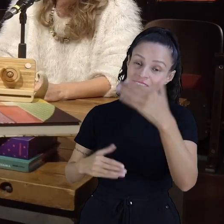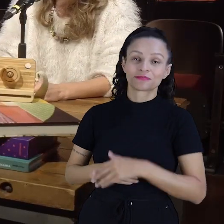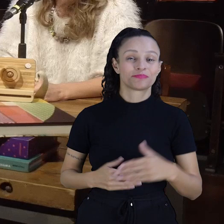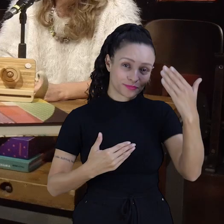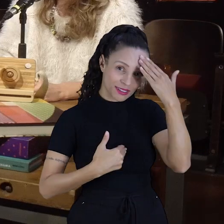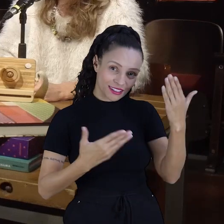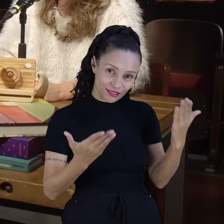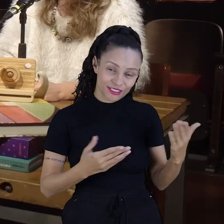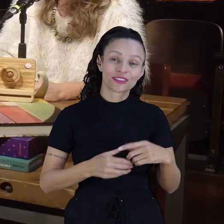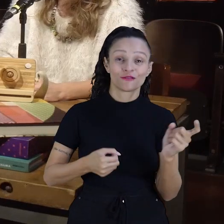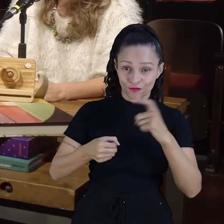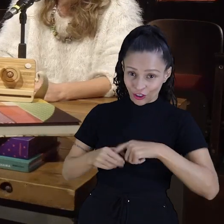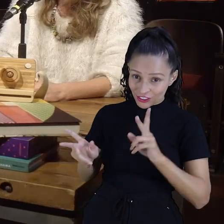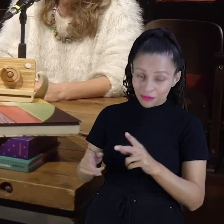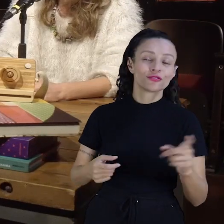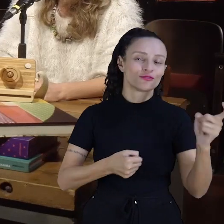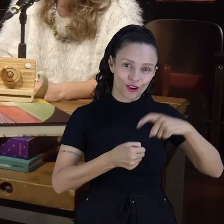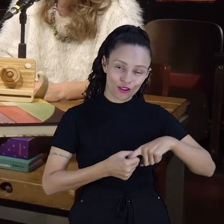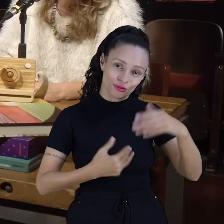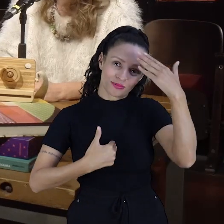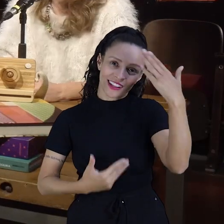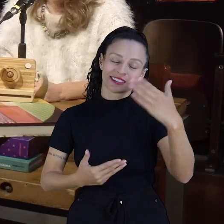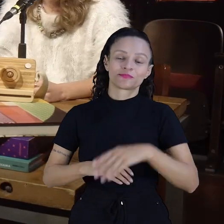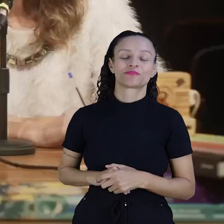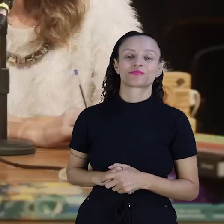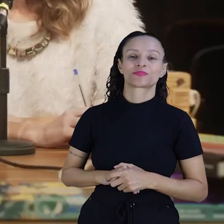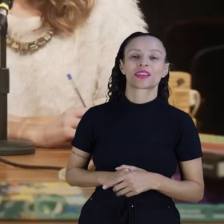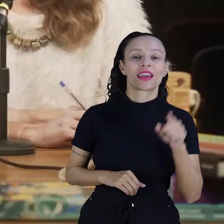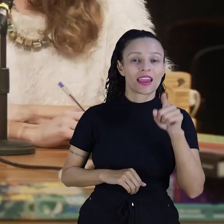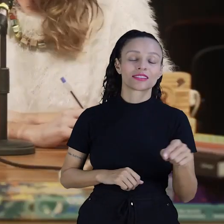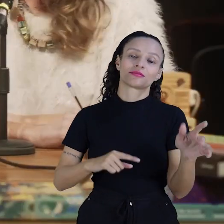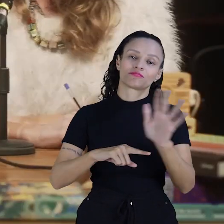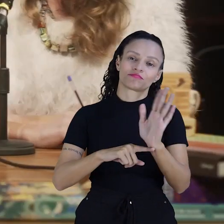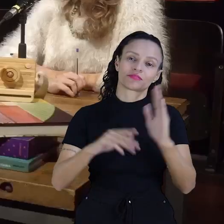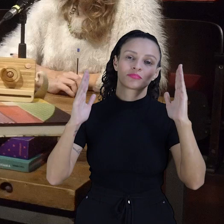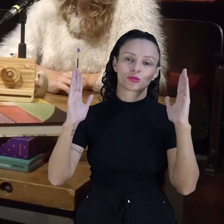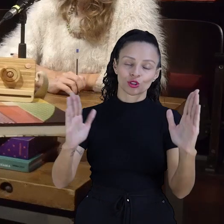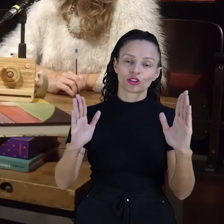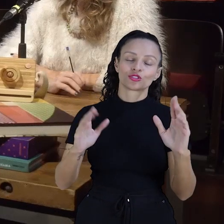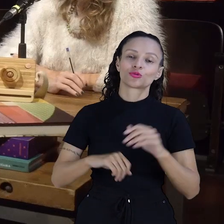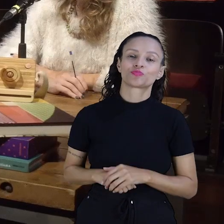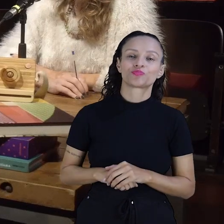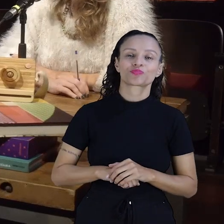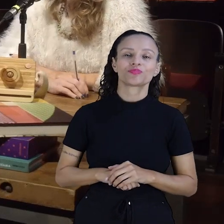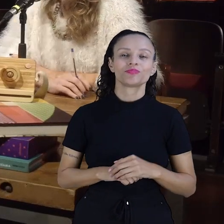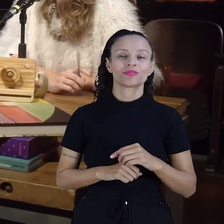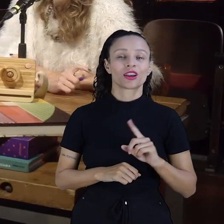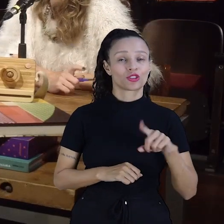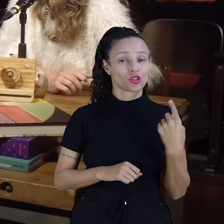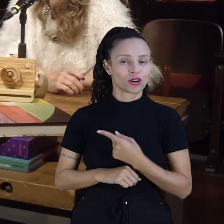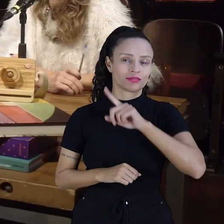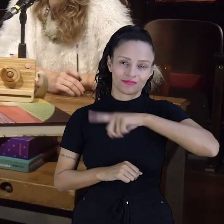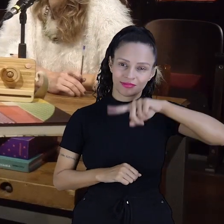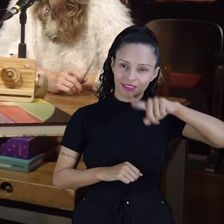obrigada. Obrigado. Volto sempre. Volto. Obrigada, Guga. Esse foi o episódio do videocast Nós em